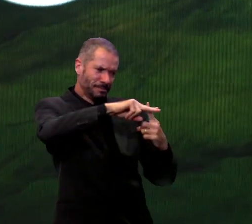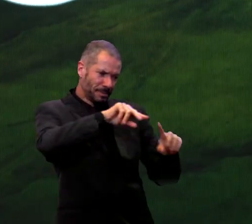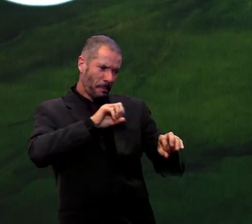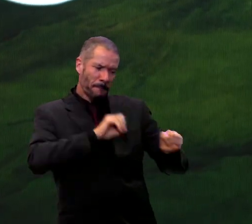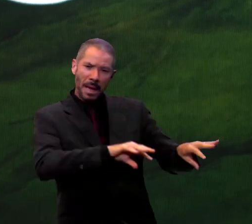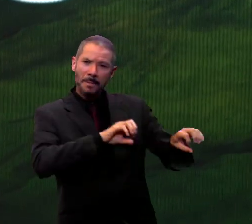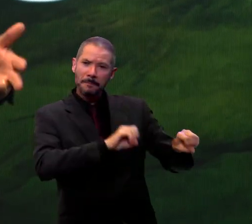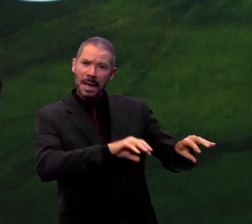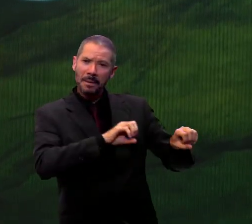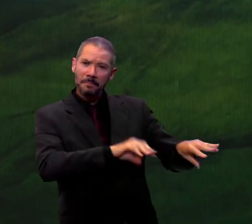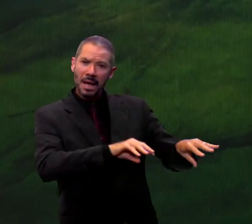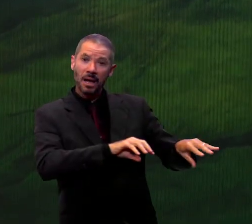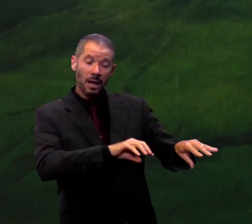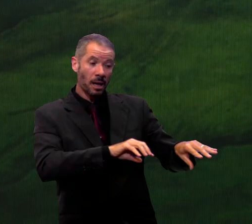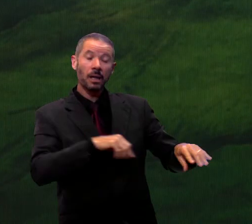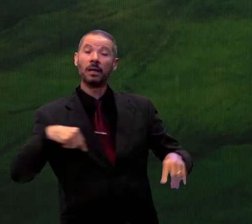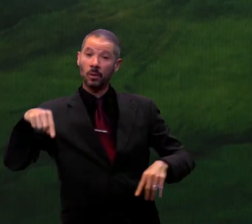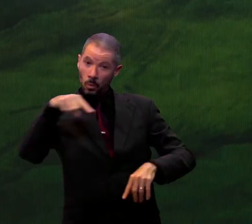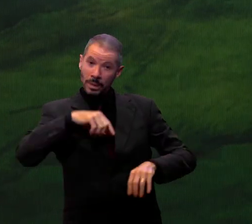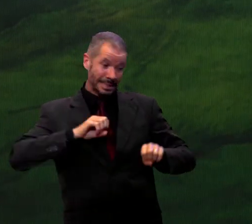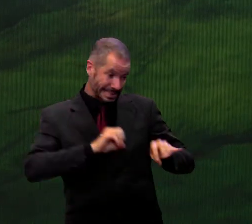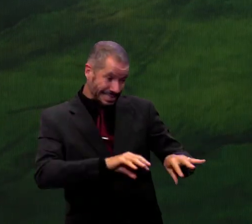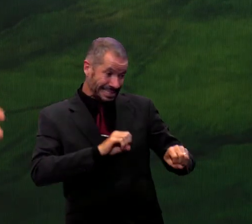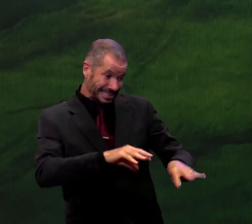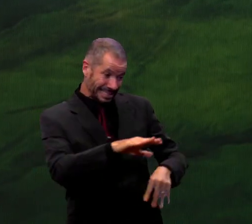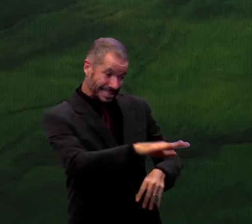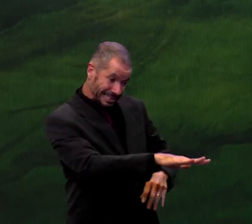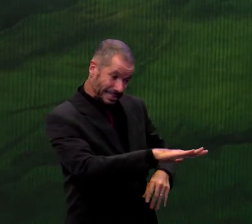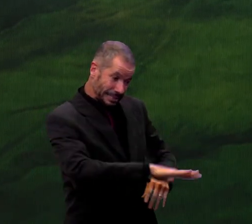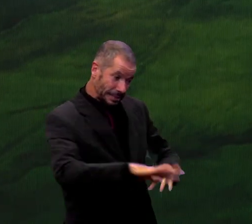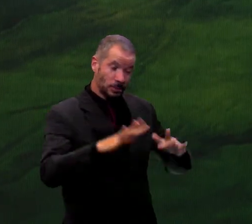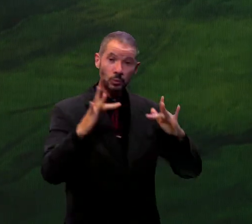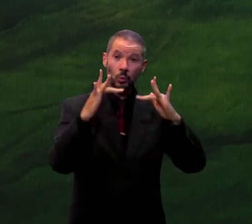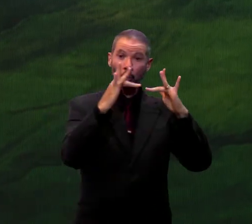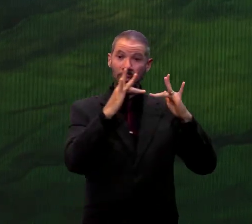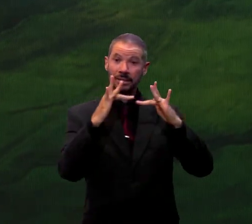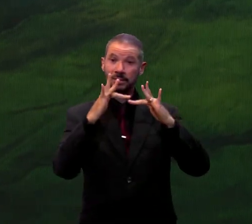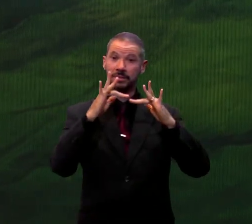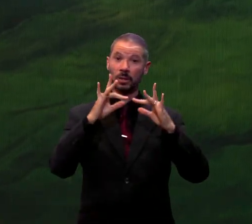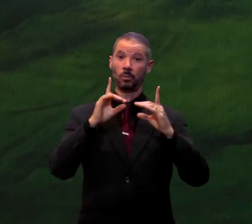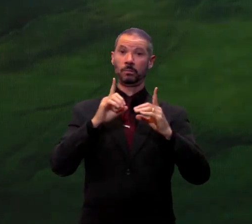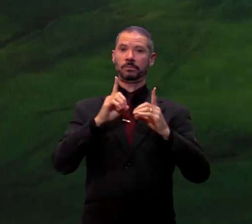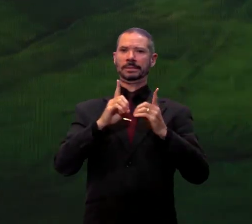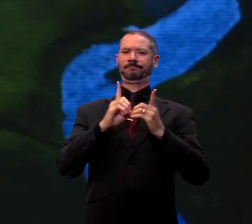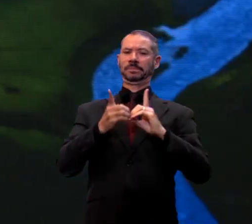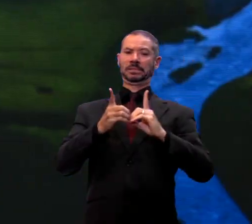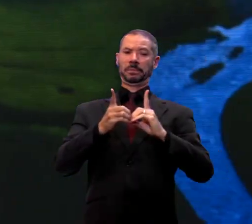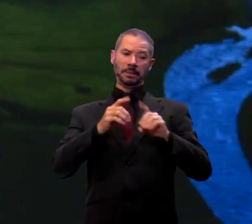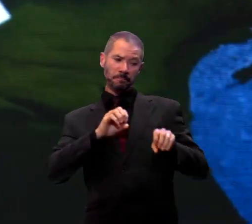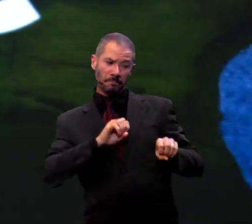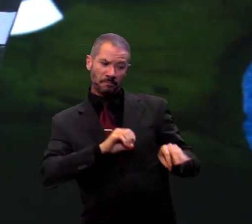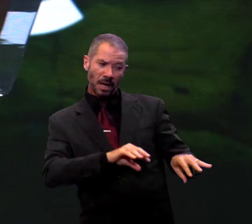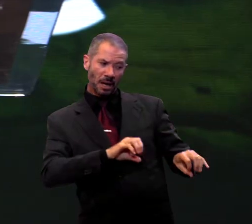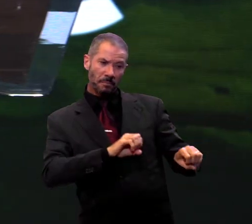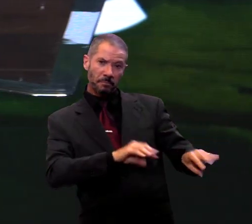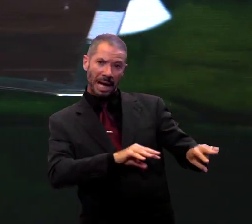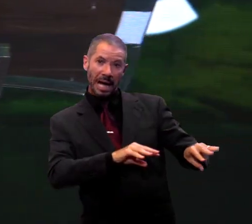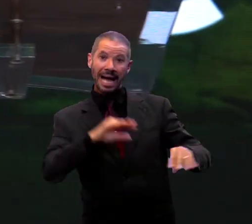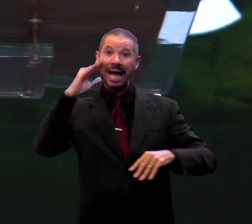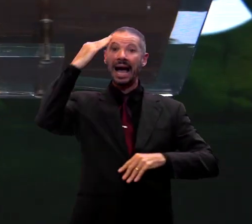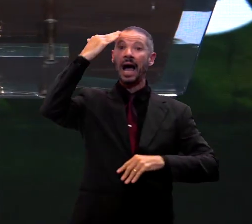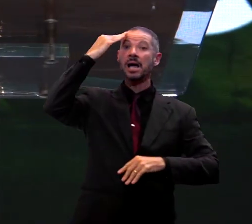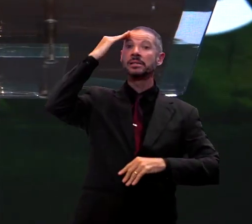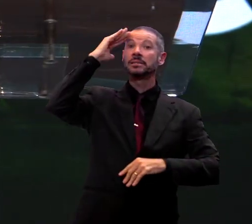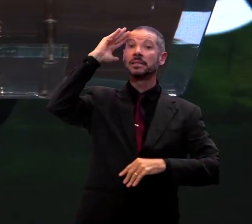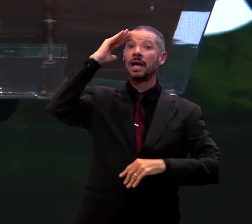vai ensinando e às vezes tem que ter ali uma correção, uma disciplina, mas ao